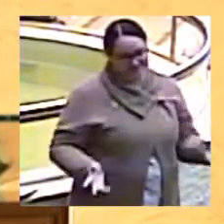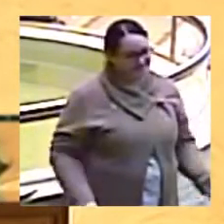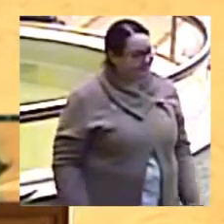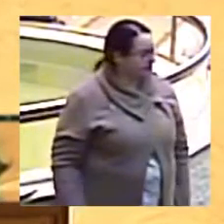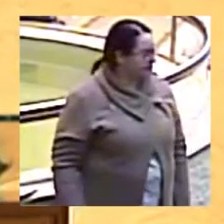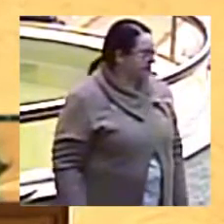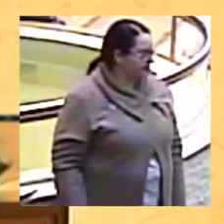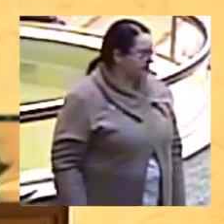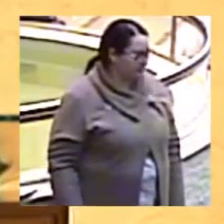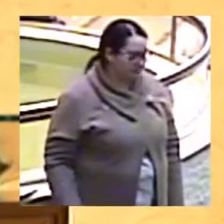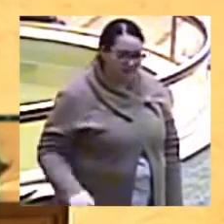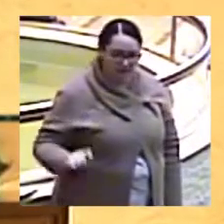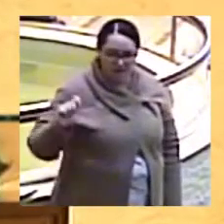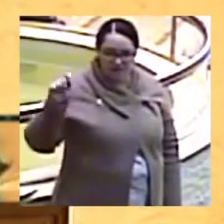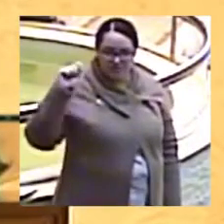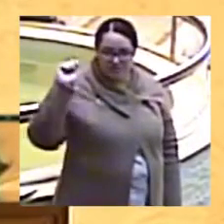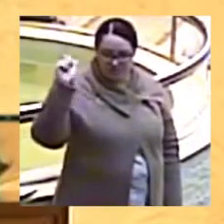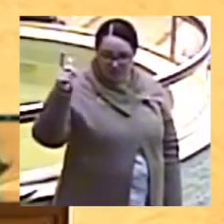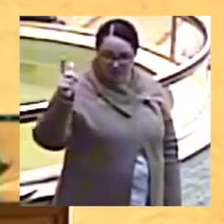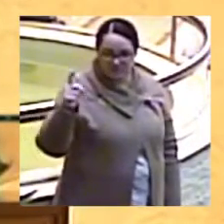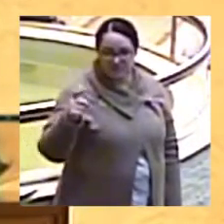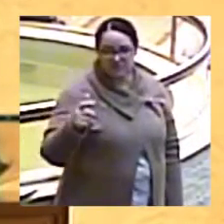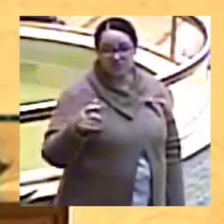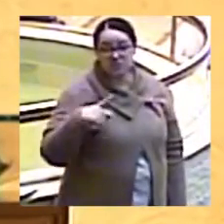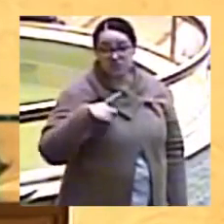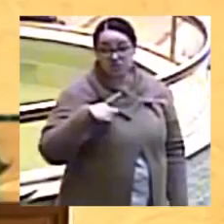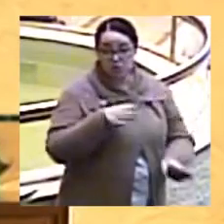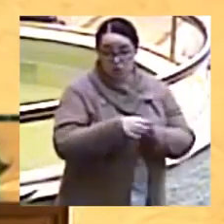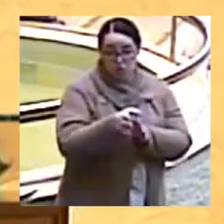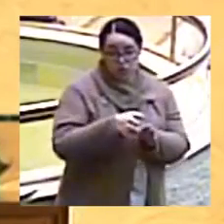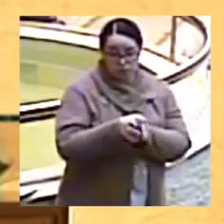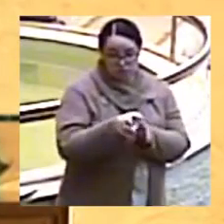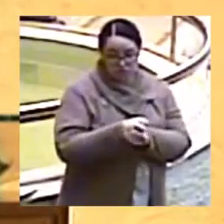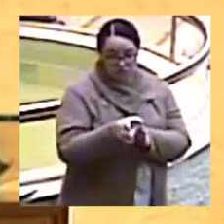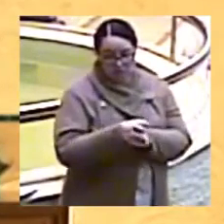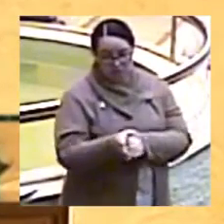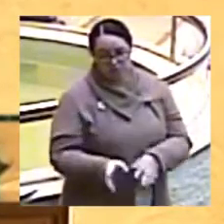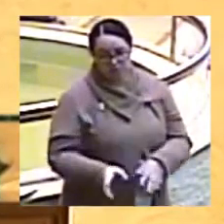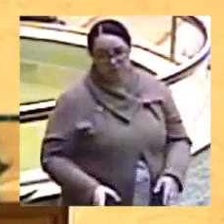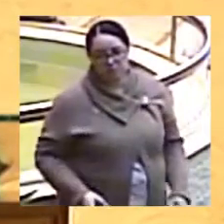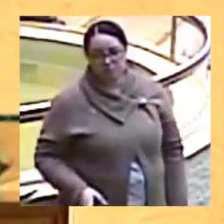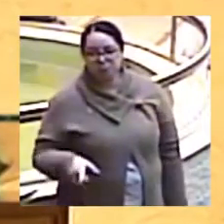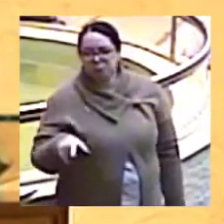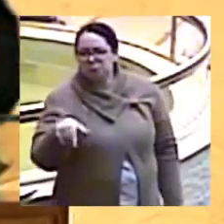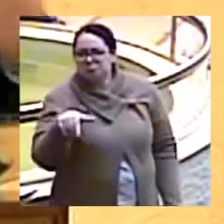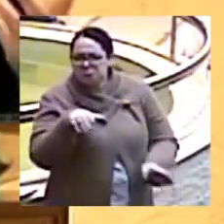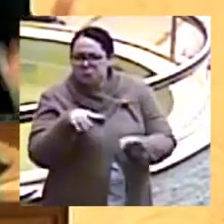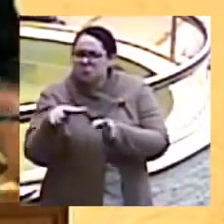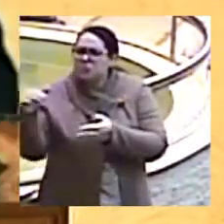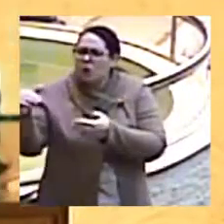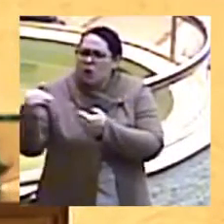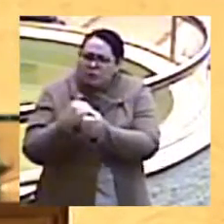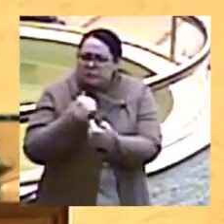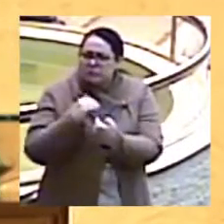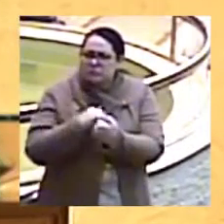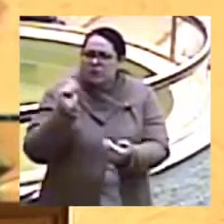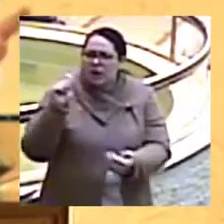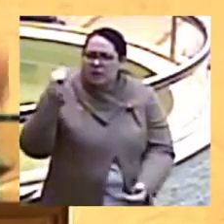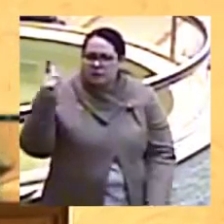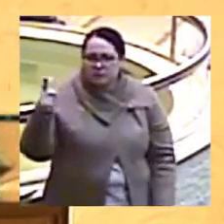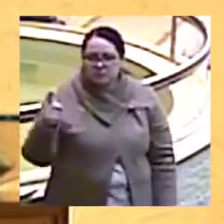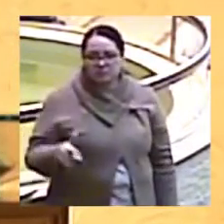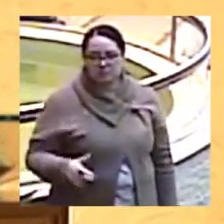dos seus conselheiros. E o conselho que Davi recebe, os conselhos que Davi